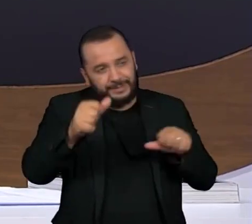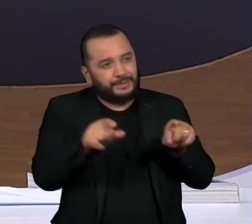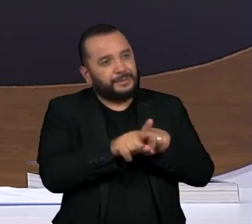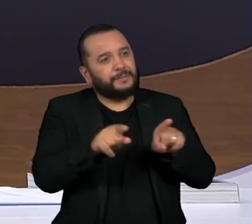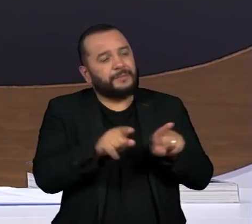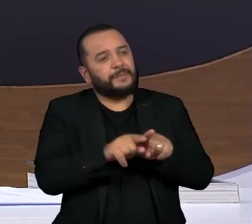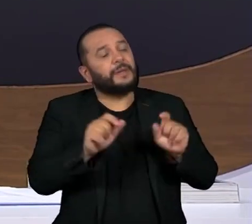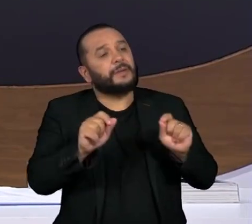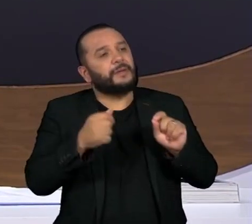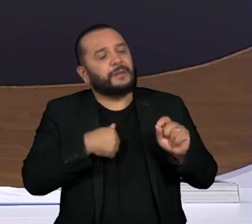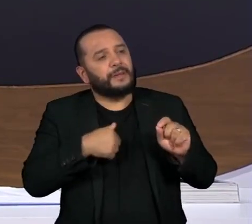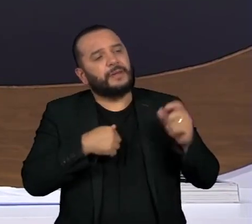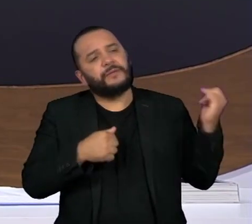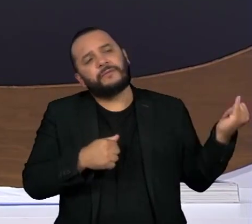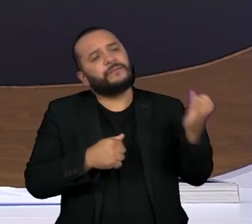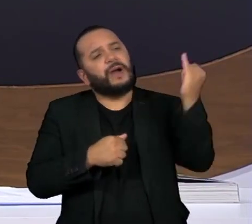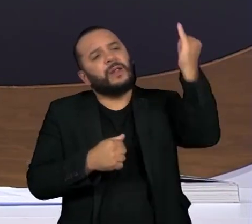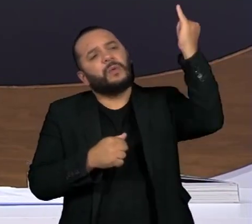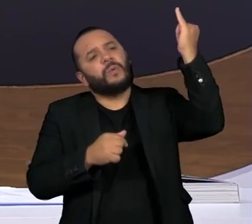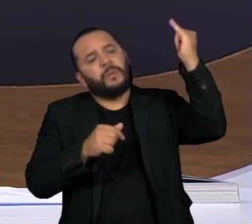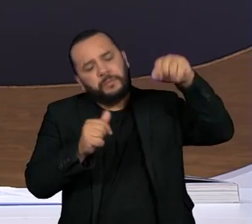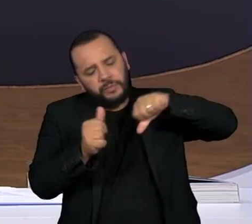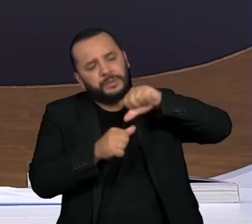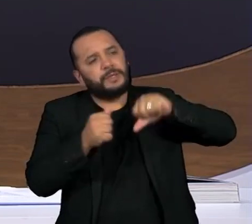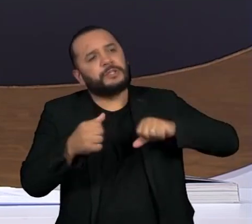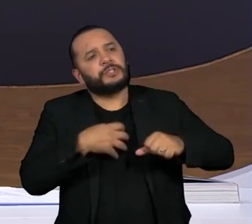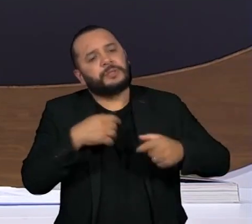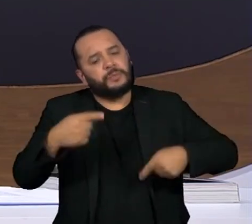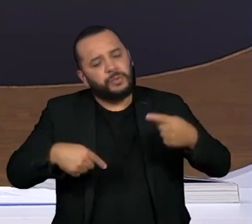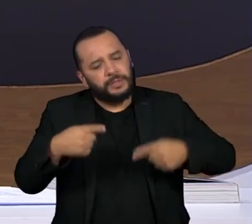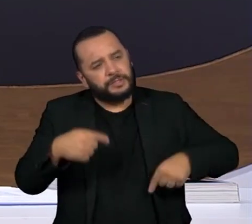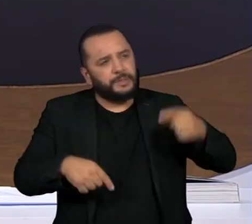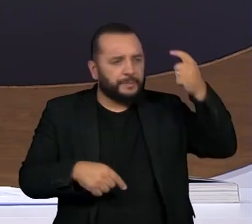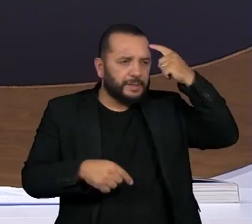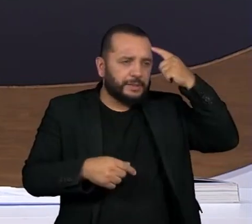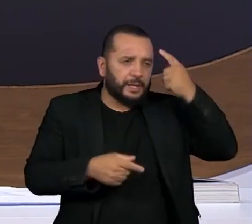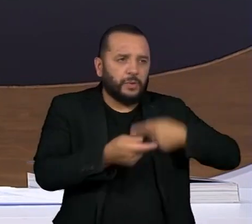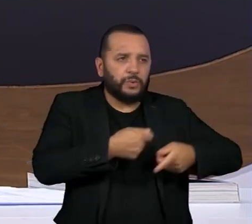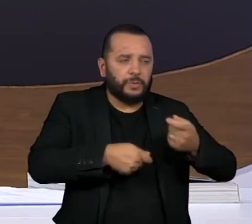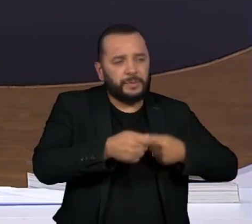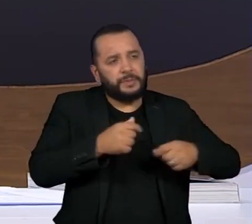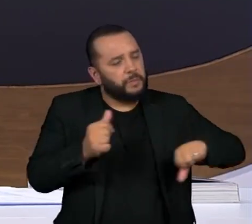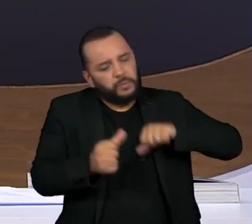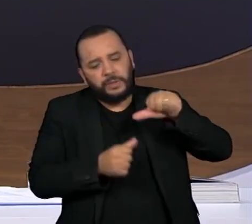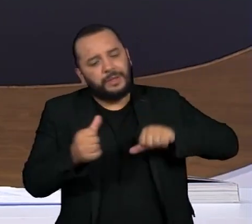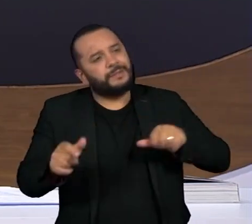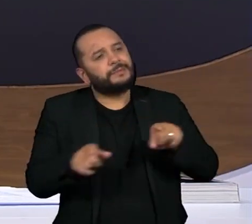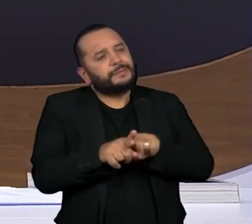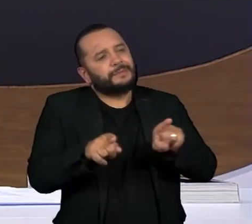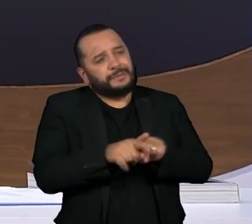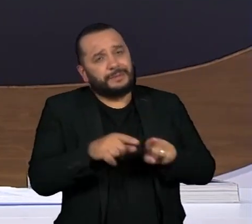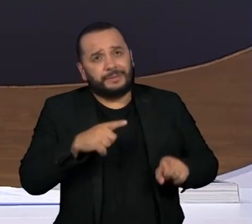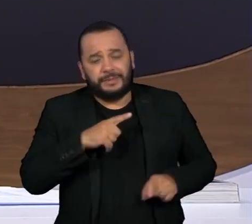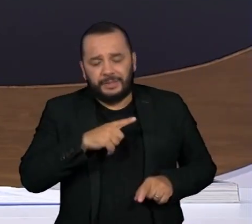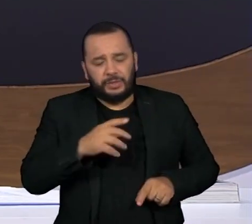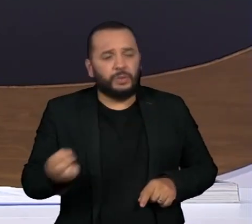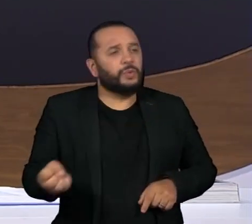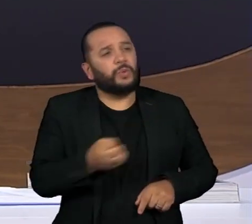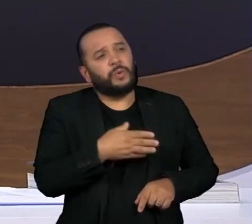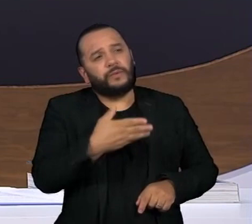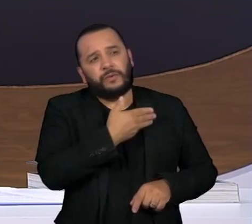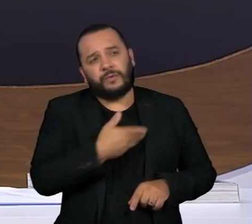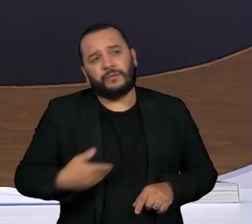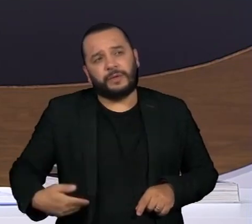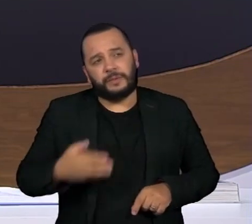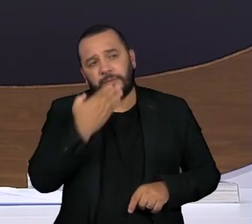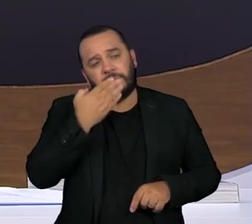do jeito de fazer política do jeito de pensar economia e a gente tem um novo governo é que assumiu muito prometendo